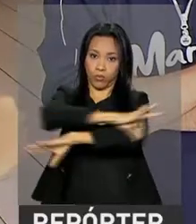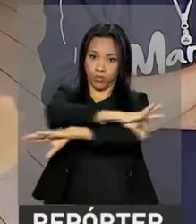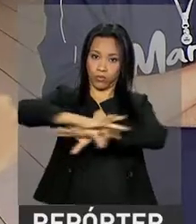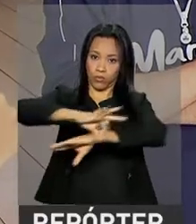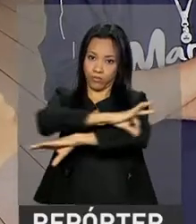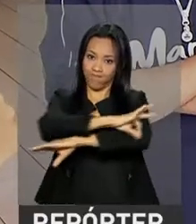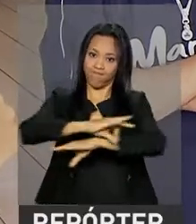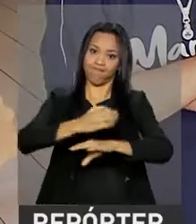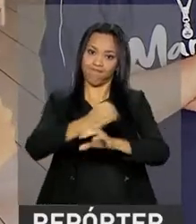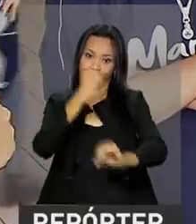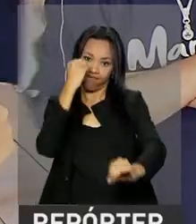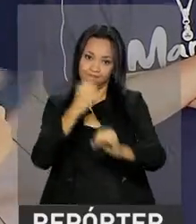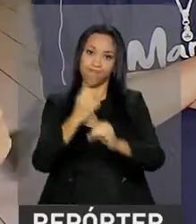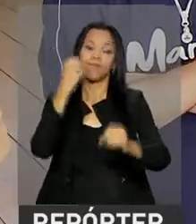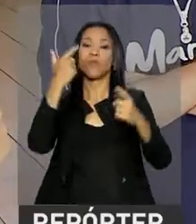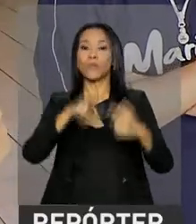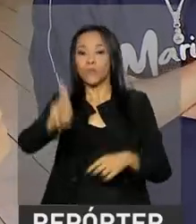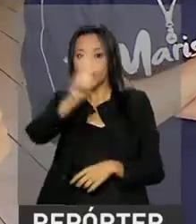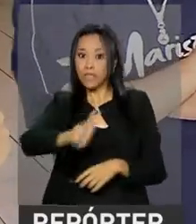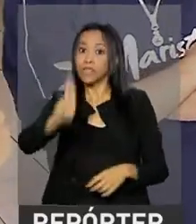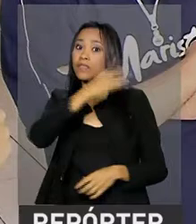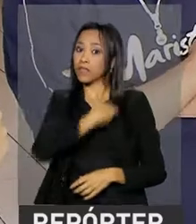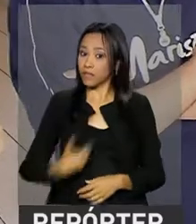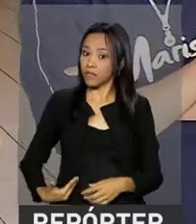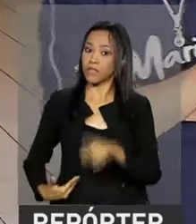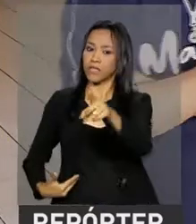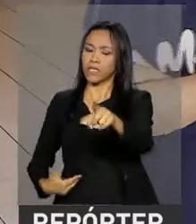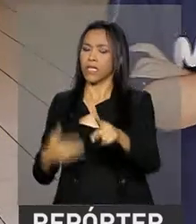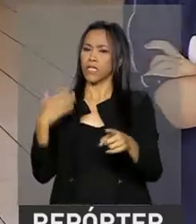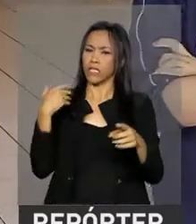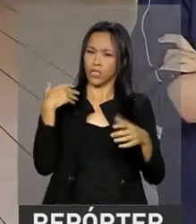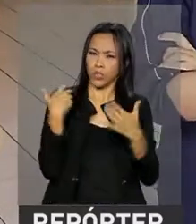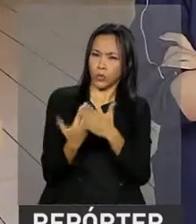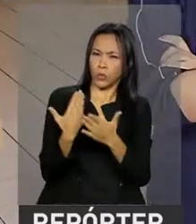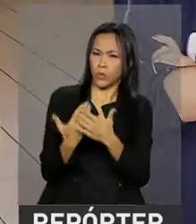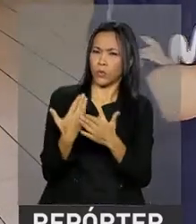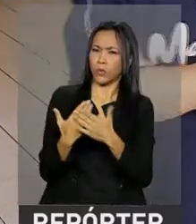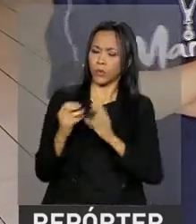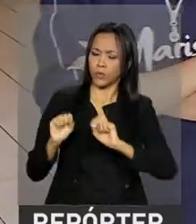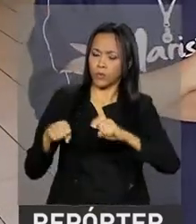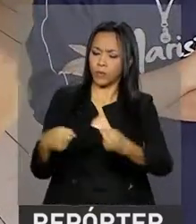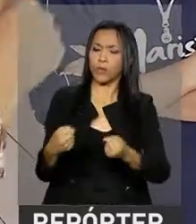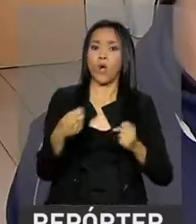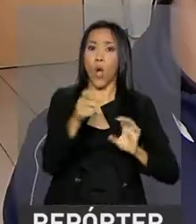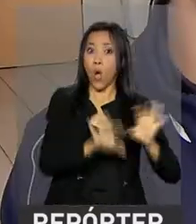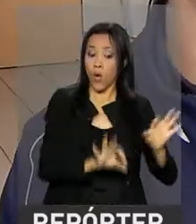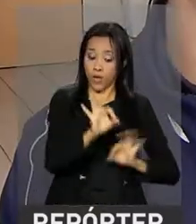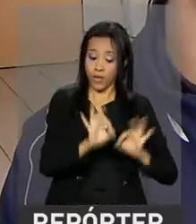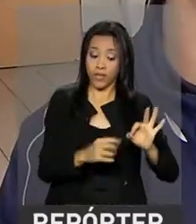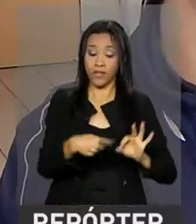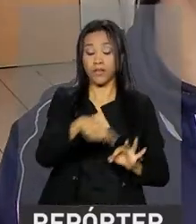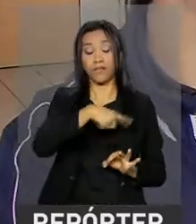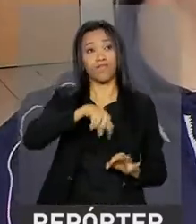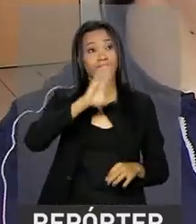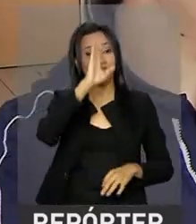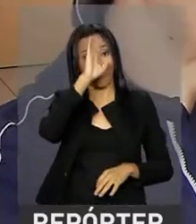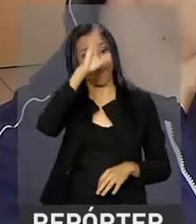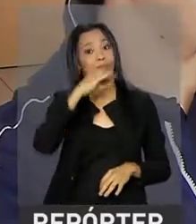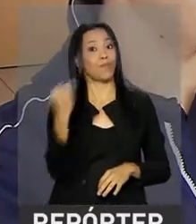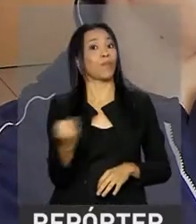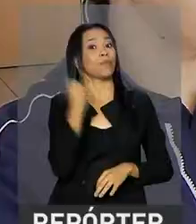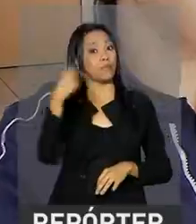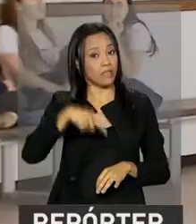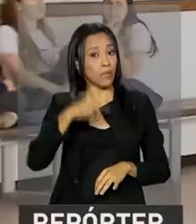pública além da rotina intensa de estudos ele conta que organização é fundamental para um bom resultado